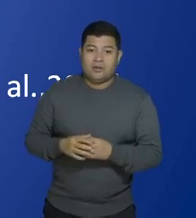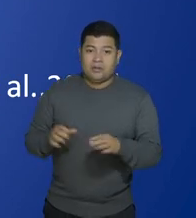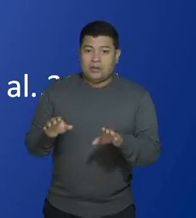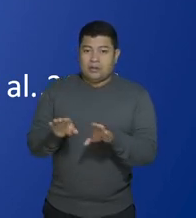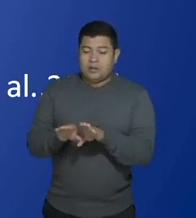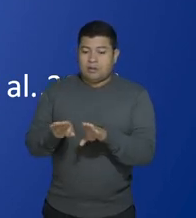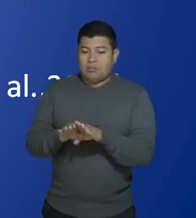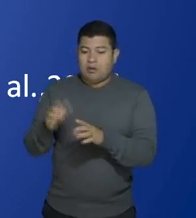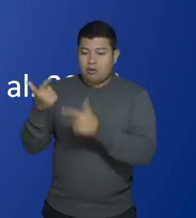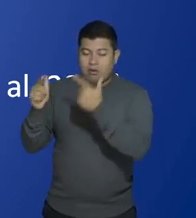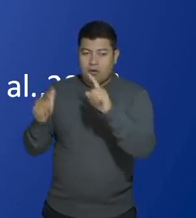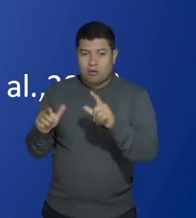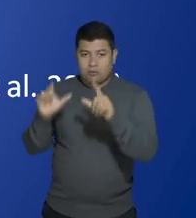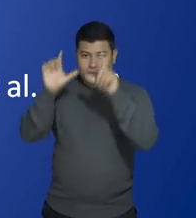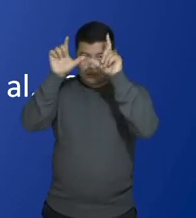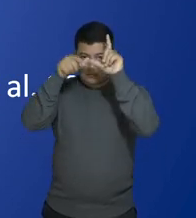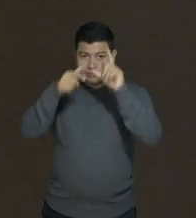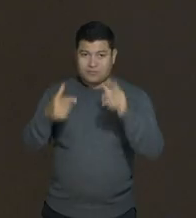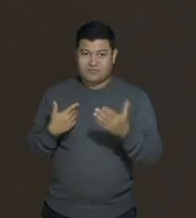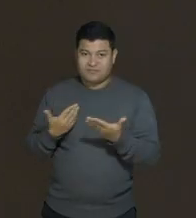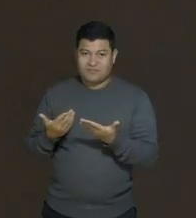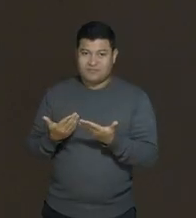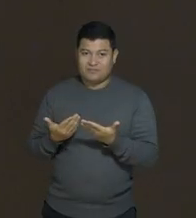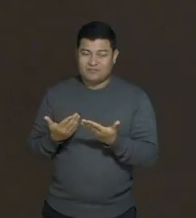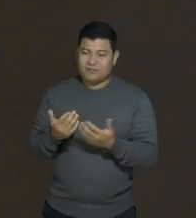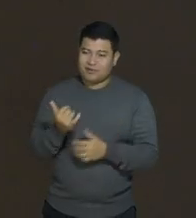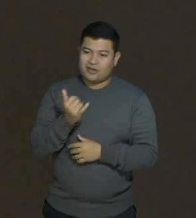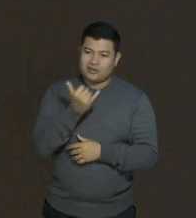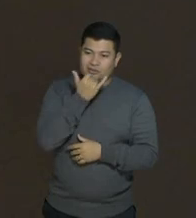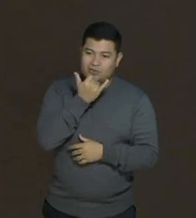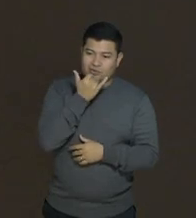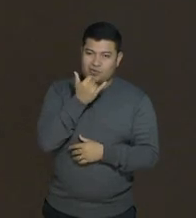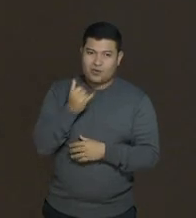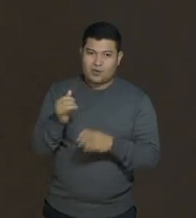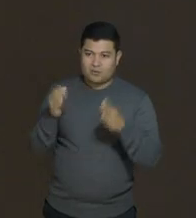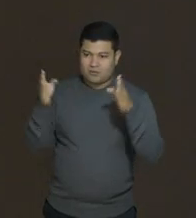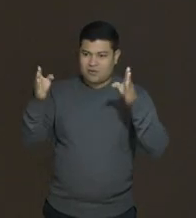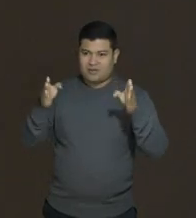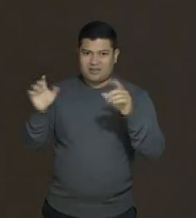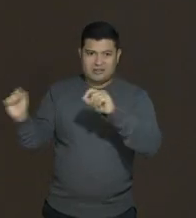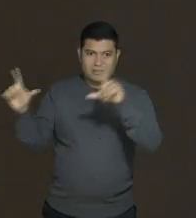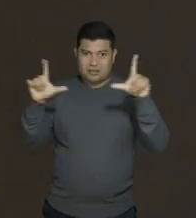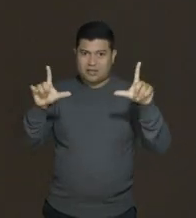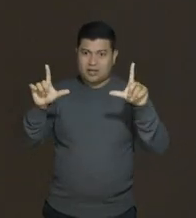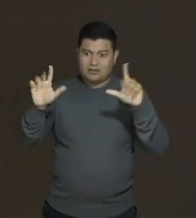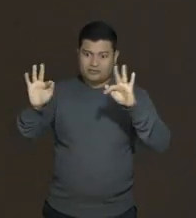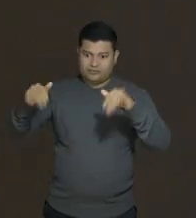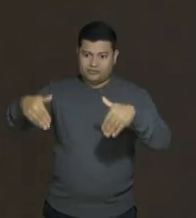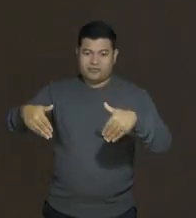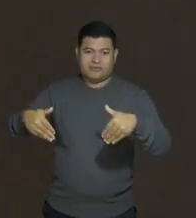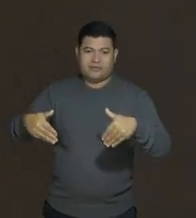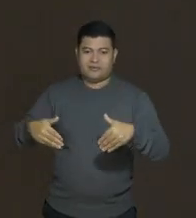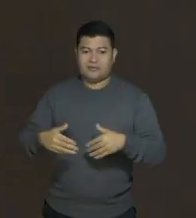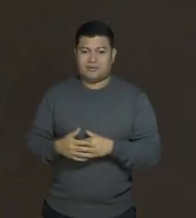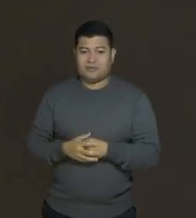Isso aí era para estar no final e está agora. Entendeu? Mas isso é uma outra coisa que também já está sendo